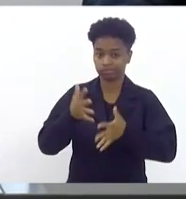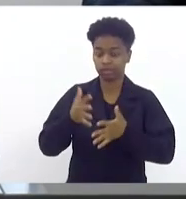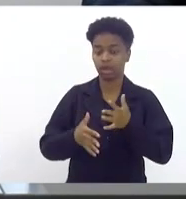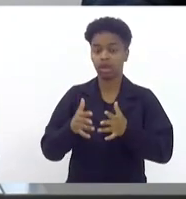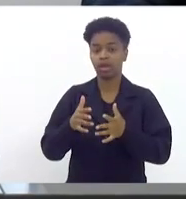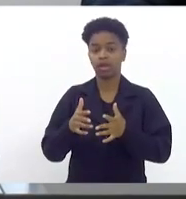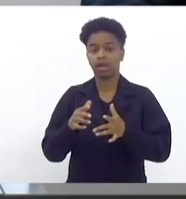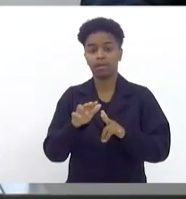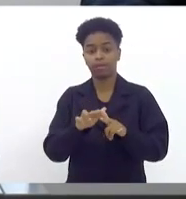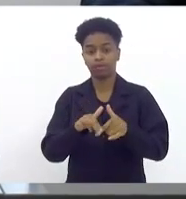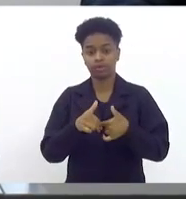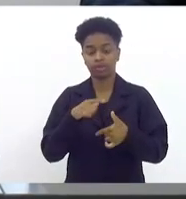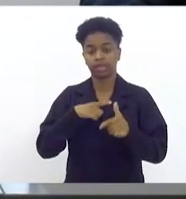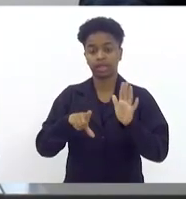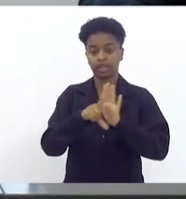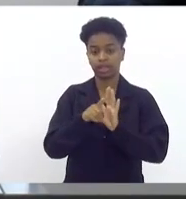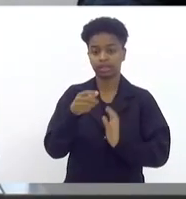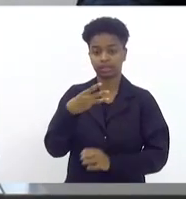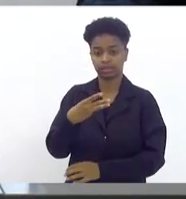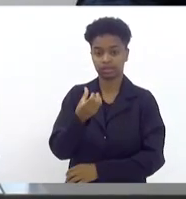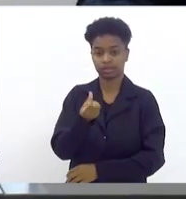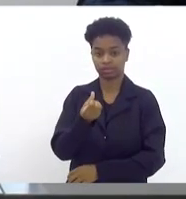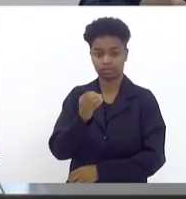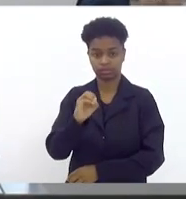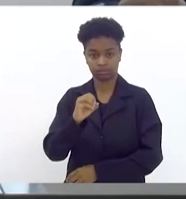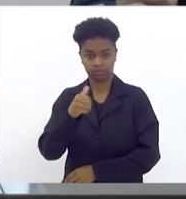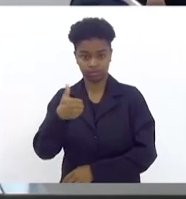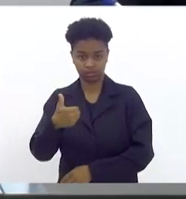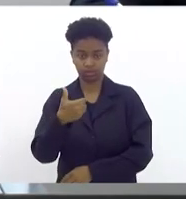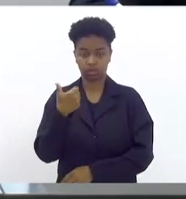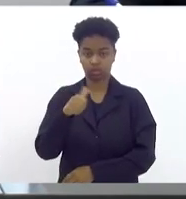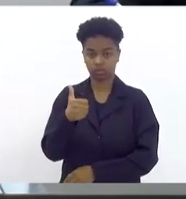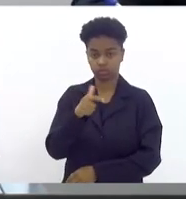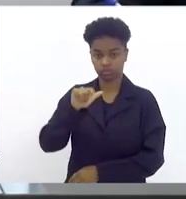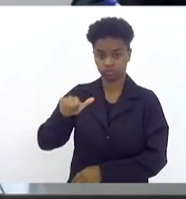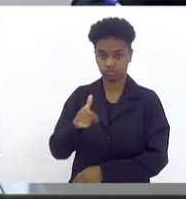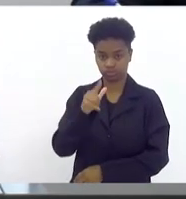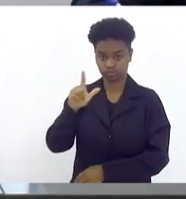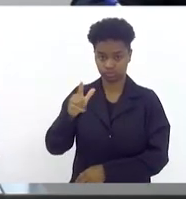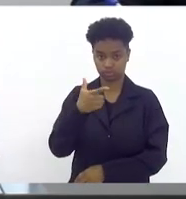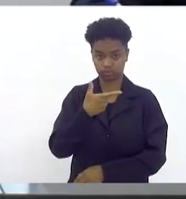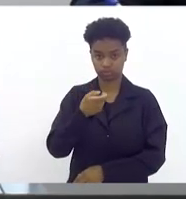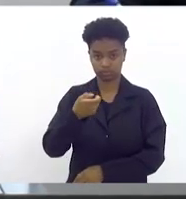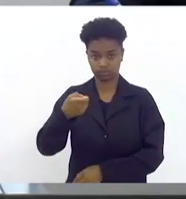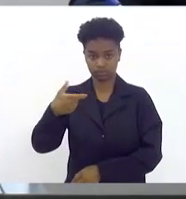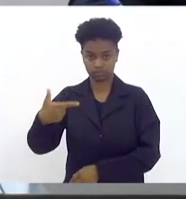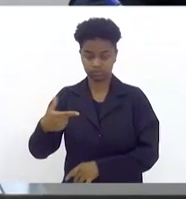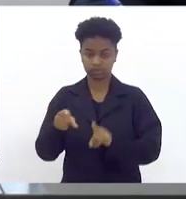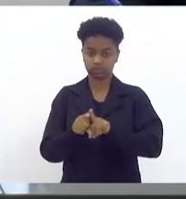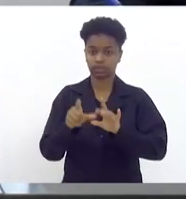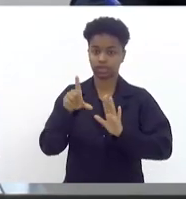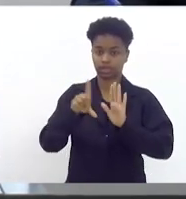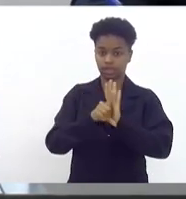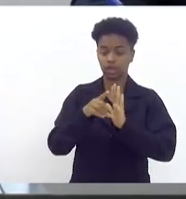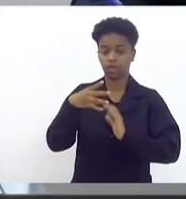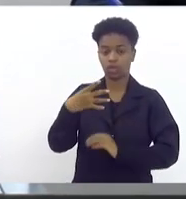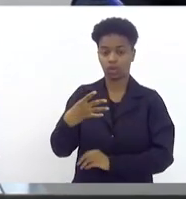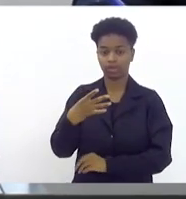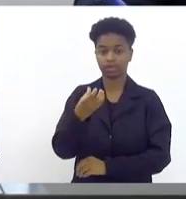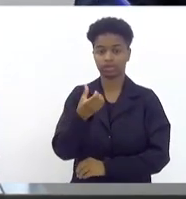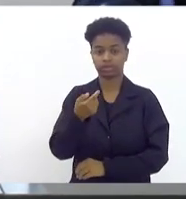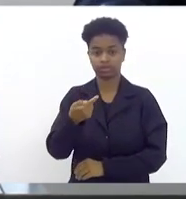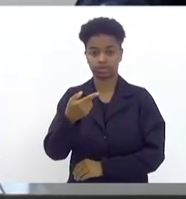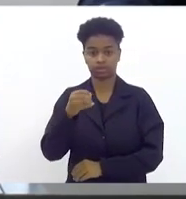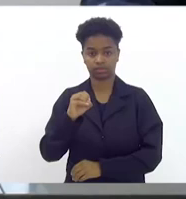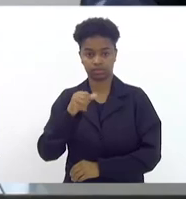prejudicabilidade em razão da Lei 3.601, de 11 de julho de 2002, e da Lei 4.705,